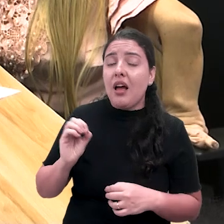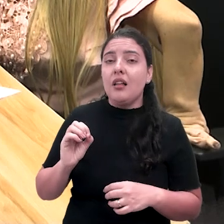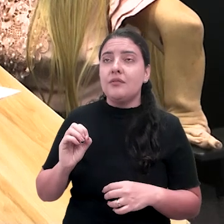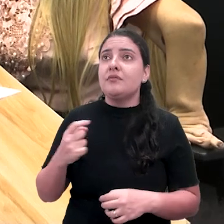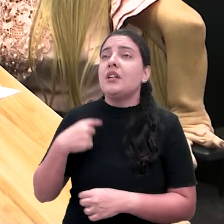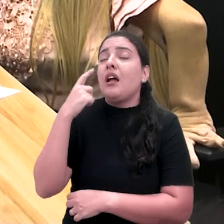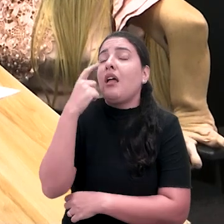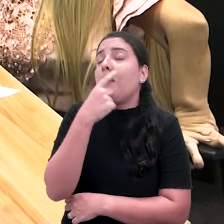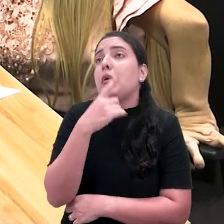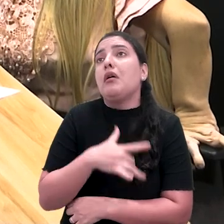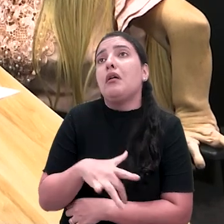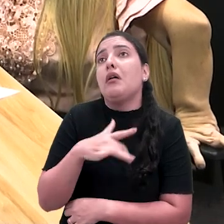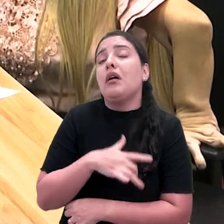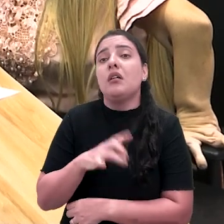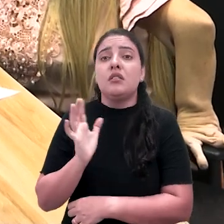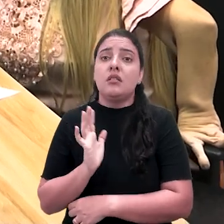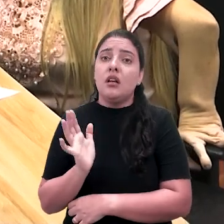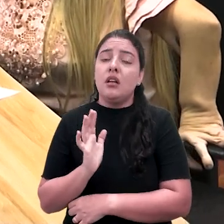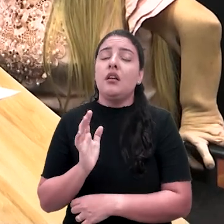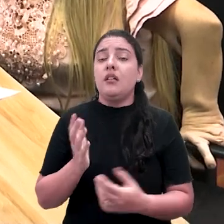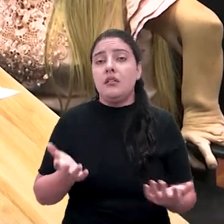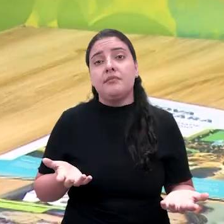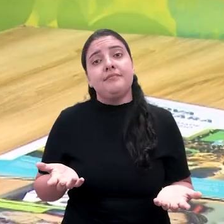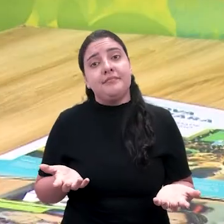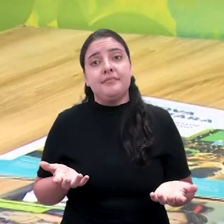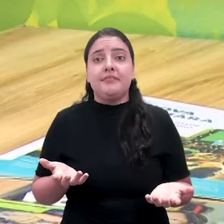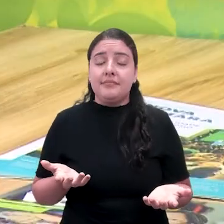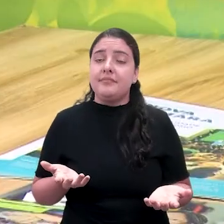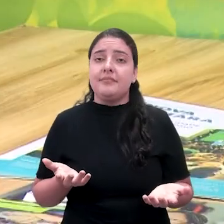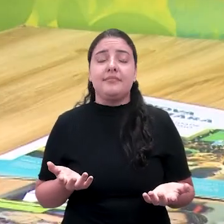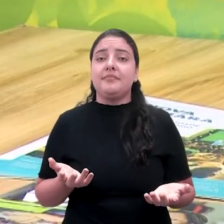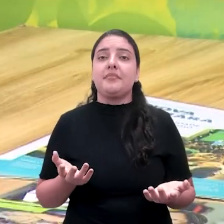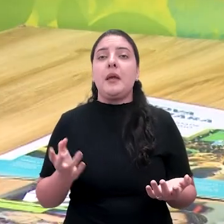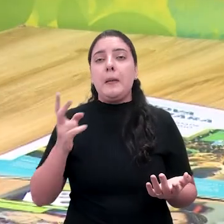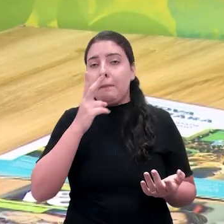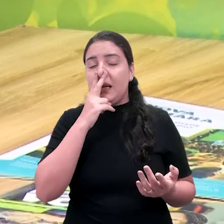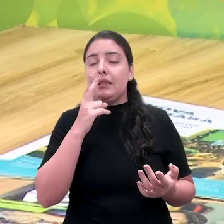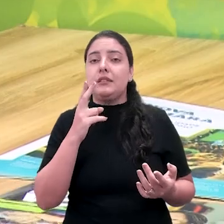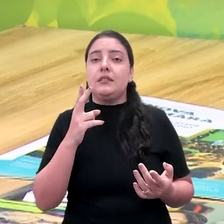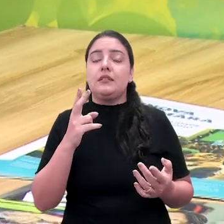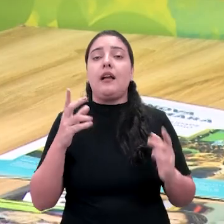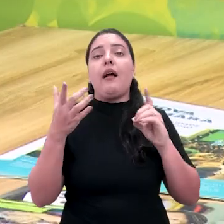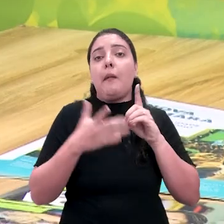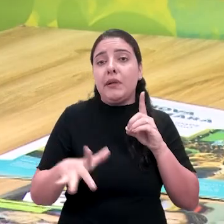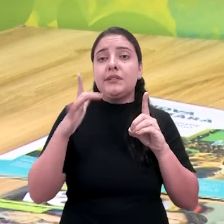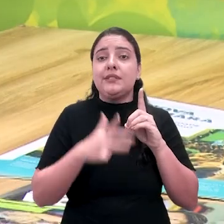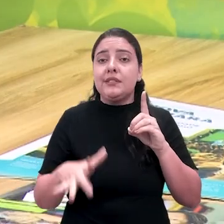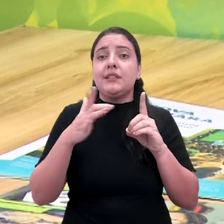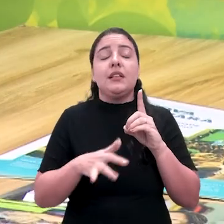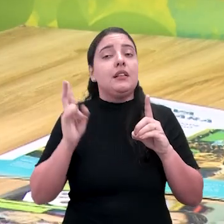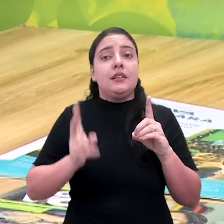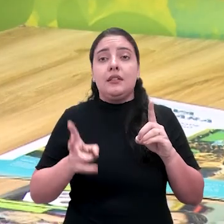né? A pessoa só tem um olhar quando tem alguém conhecido ou não, né? Aí a gente entra naquele ciclo, né? Do capacitismo. Isso. A gente